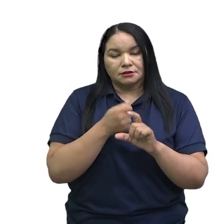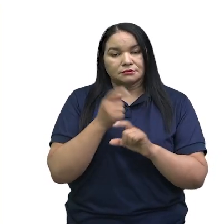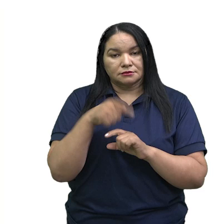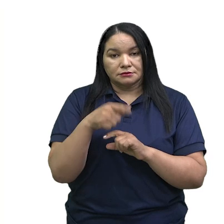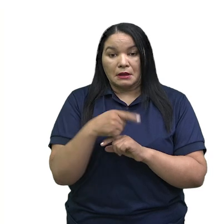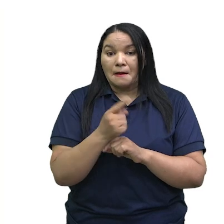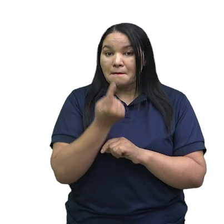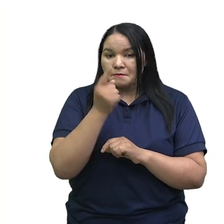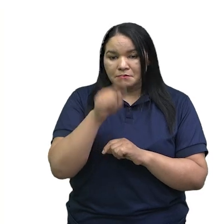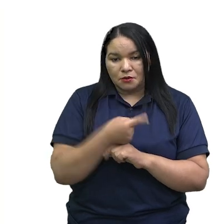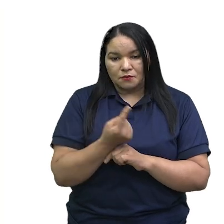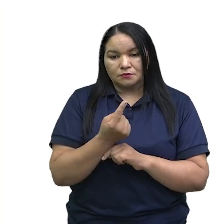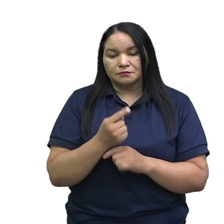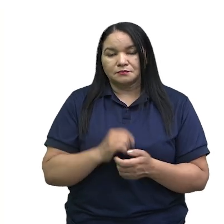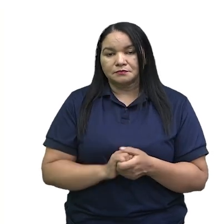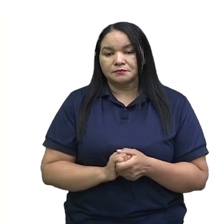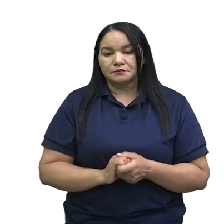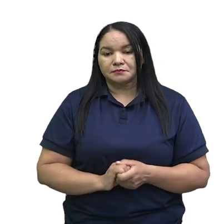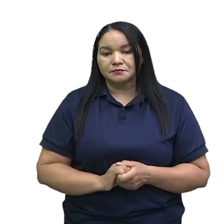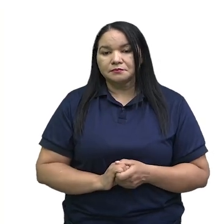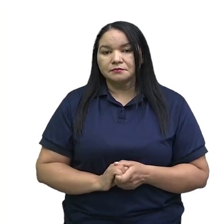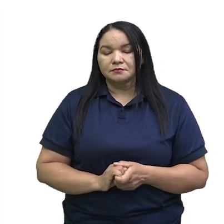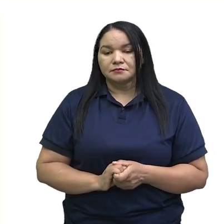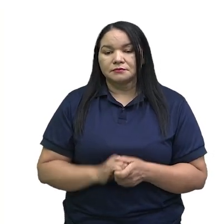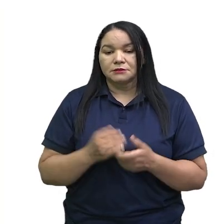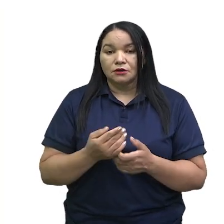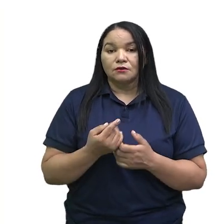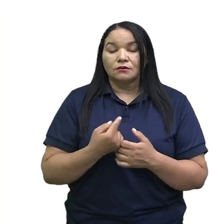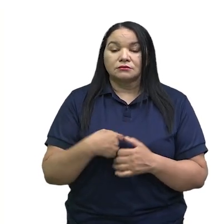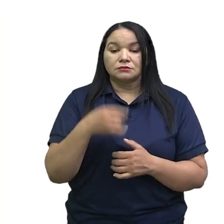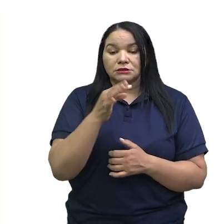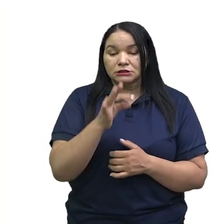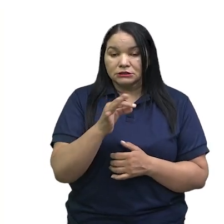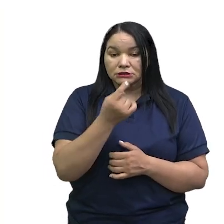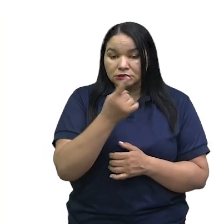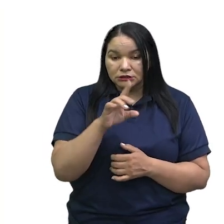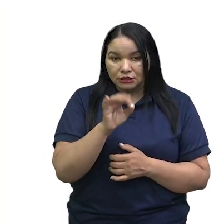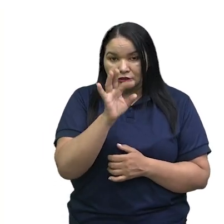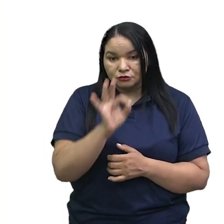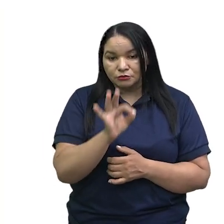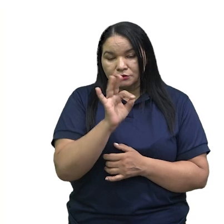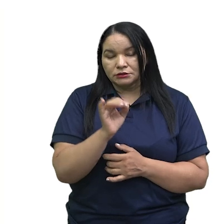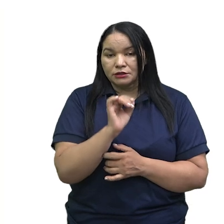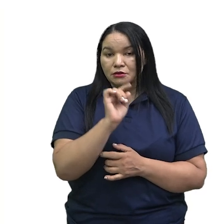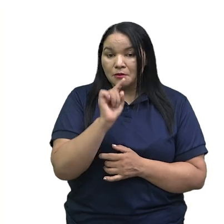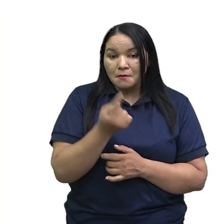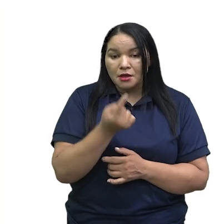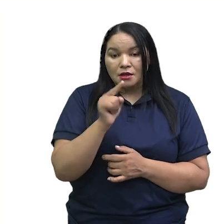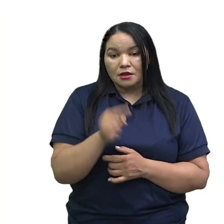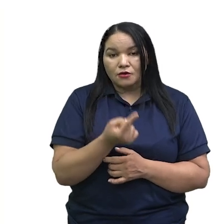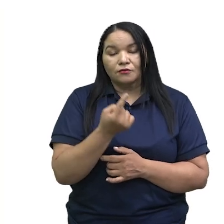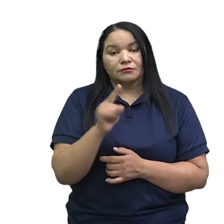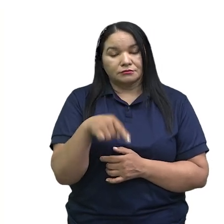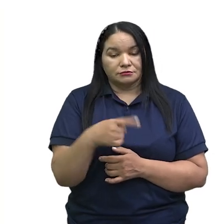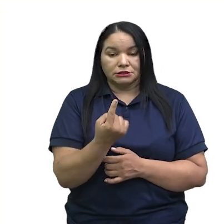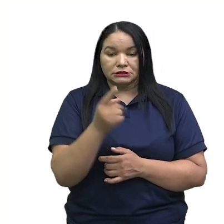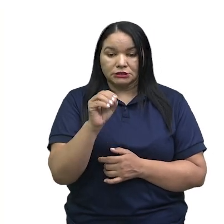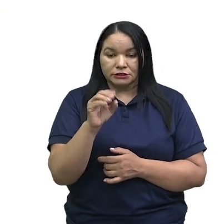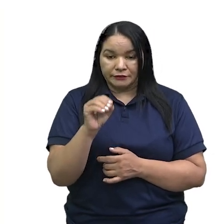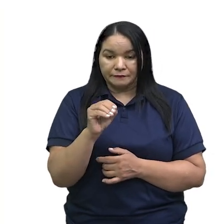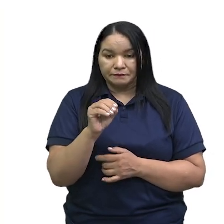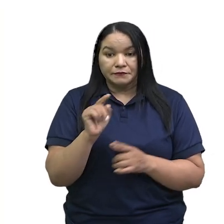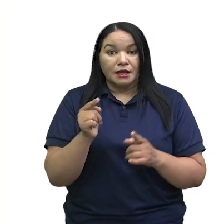vale R$1.000, tá? Então, não se esqueçam que 10% de 1.000 é 100. Agora, nos